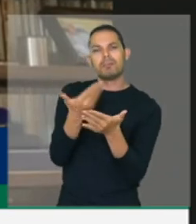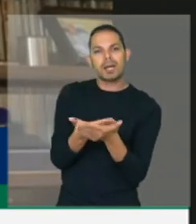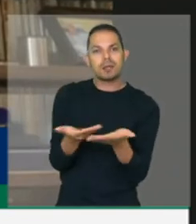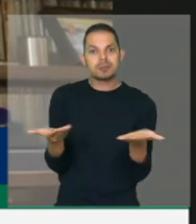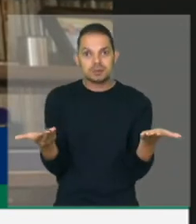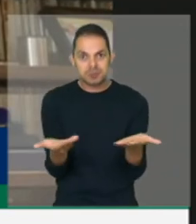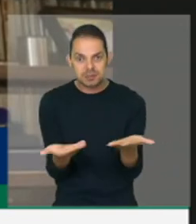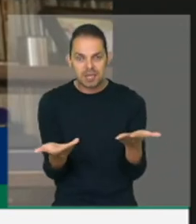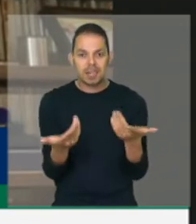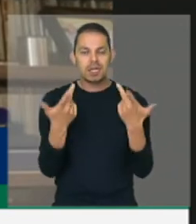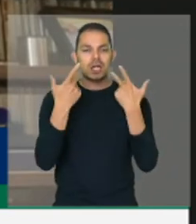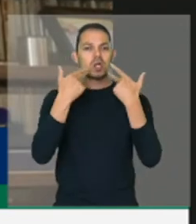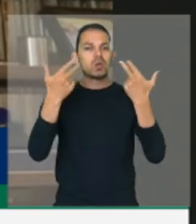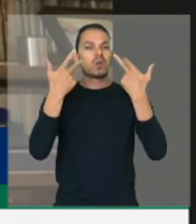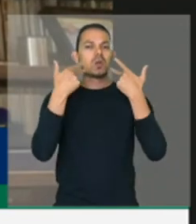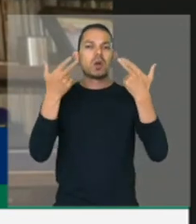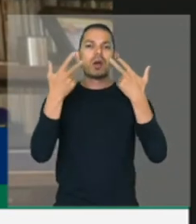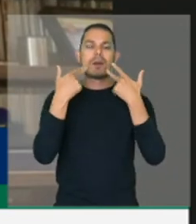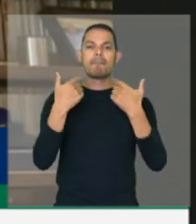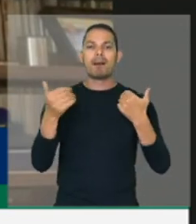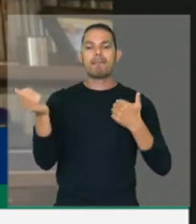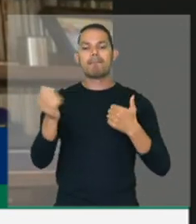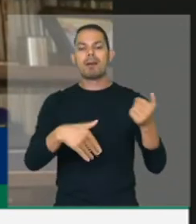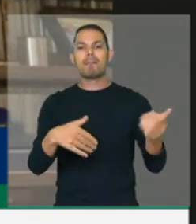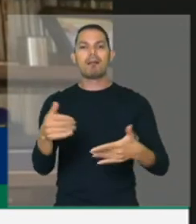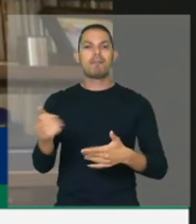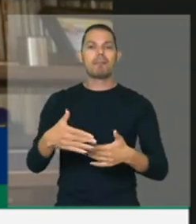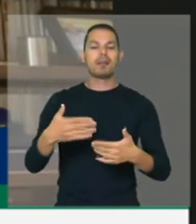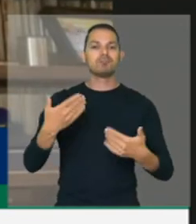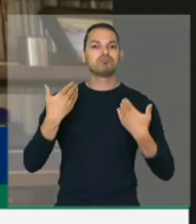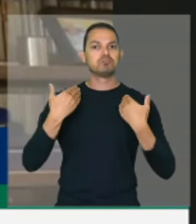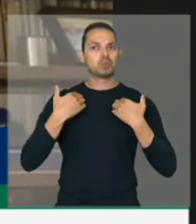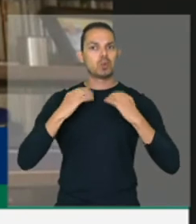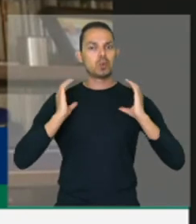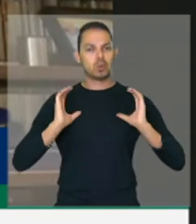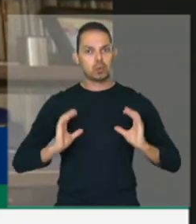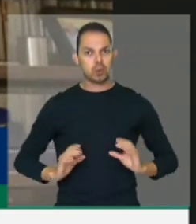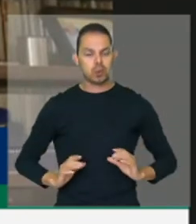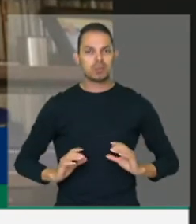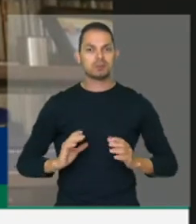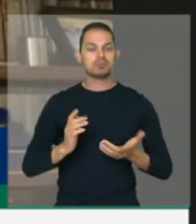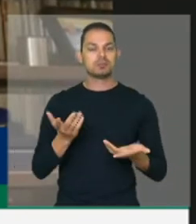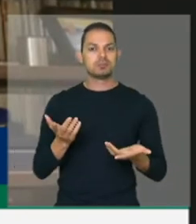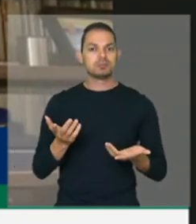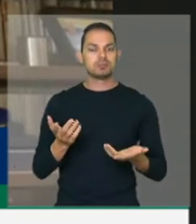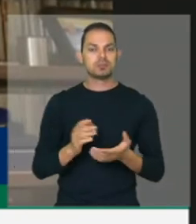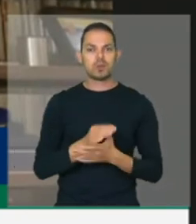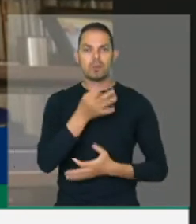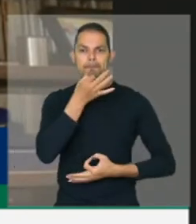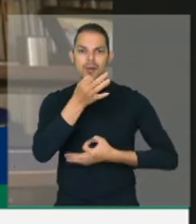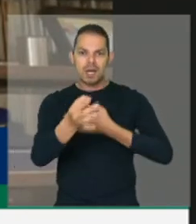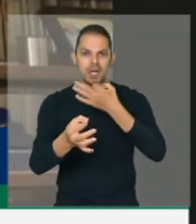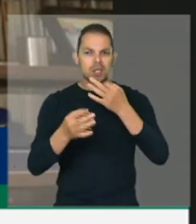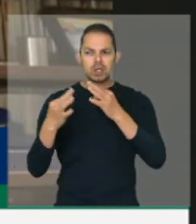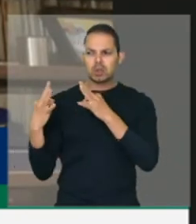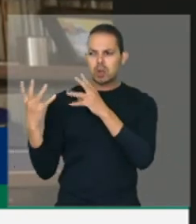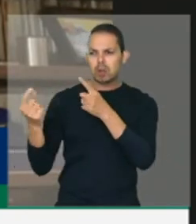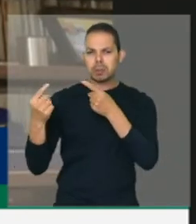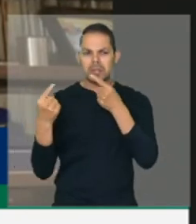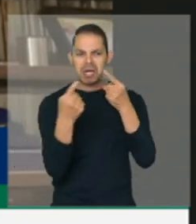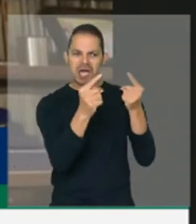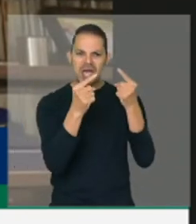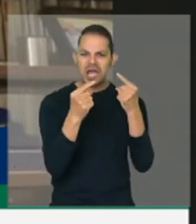se naturalizando esse tipo de conduta, foi se naturalizando esse tipo de postura. Todo mundo agride quem